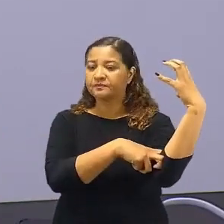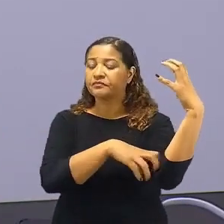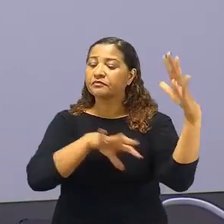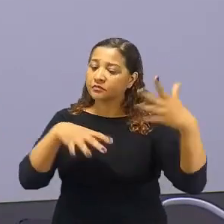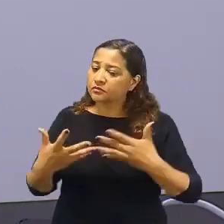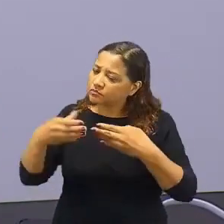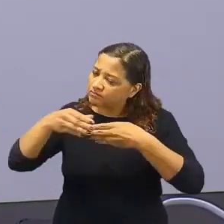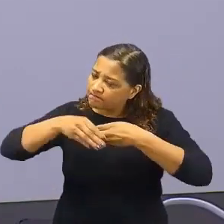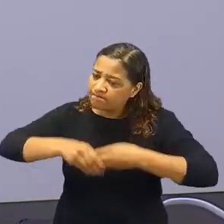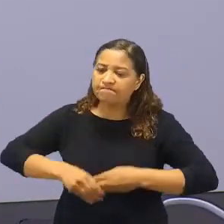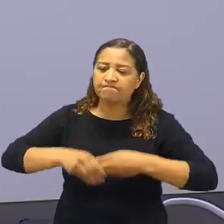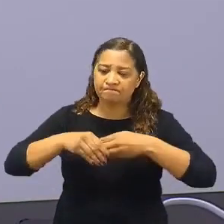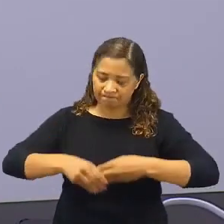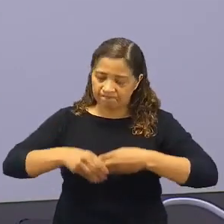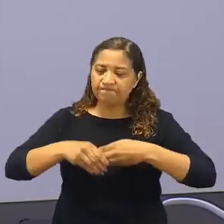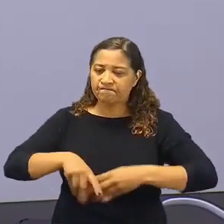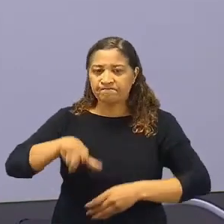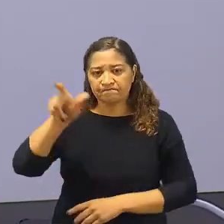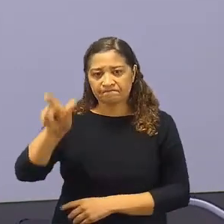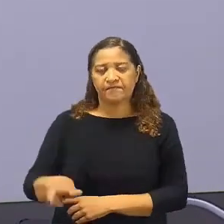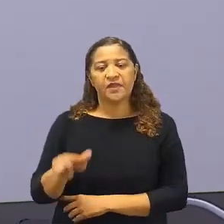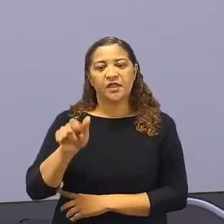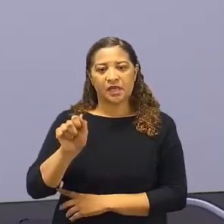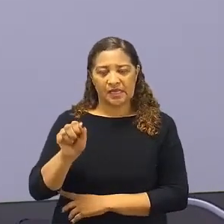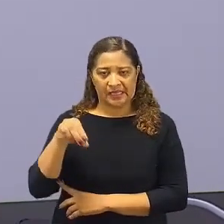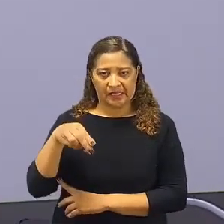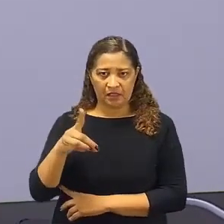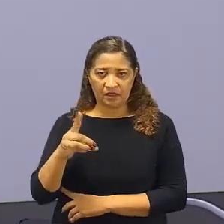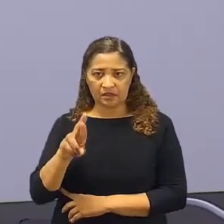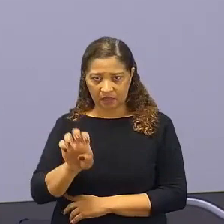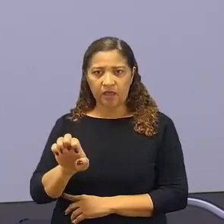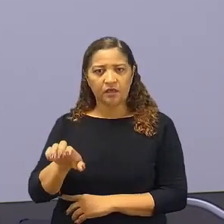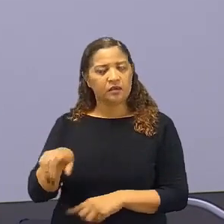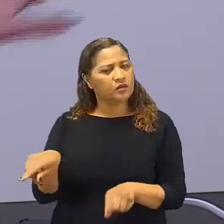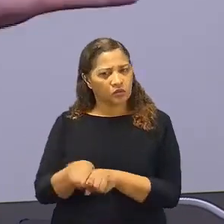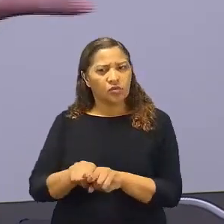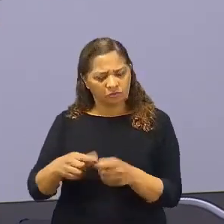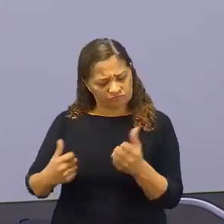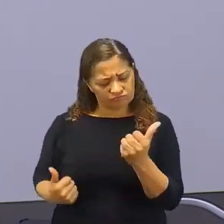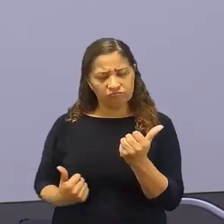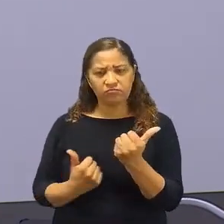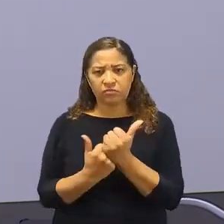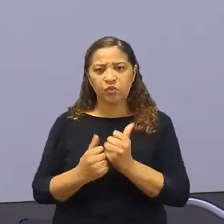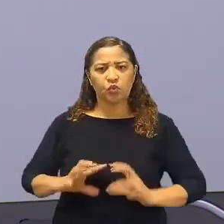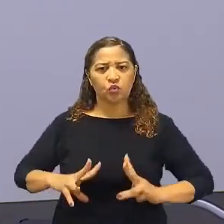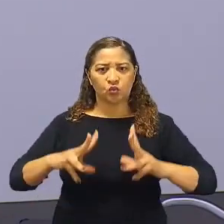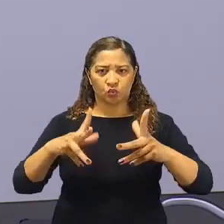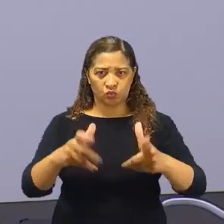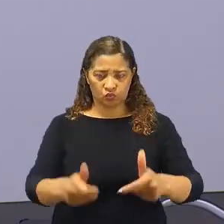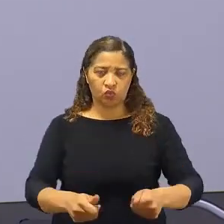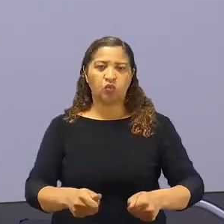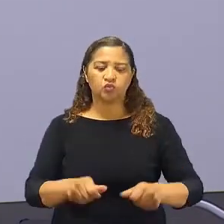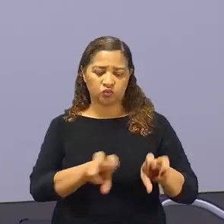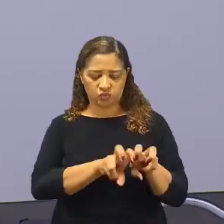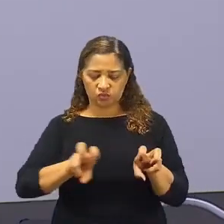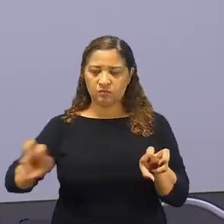parabenizo André, vereadora Sueli, estou aqui para somar com os senhores, com todos os presentes da